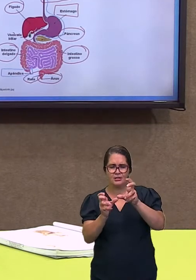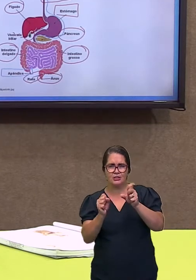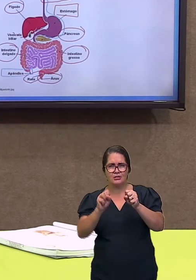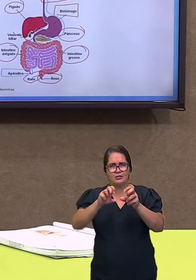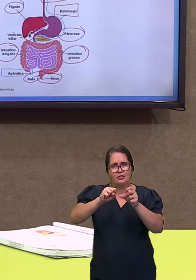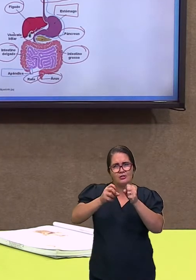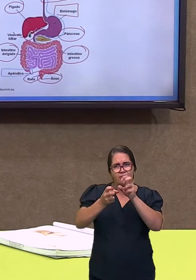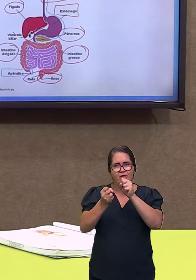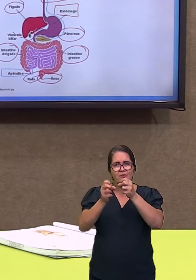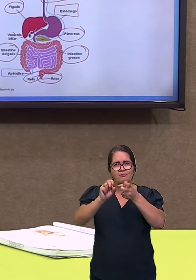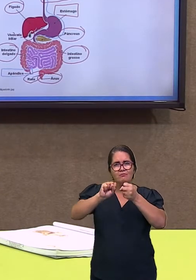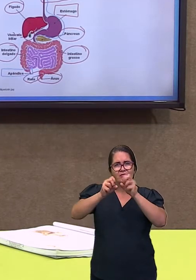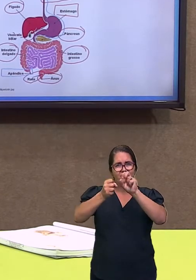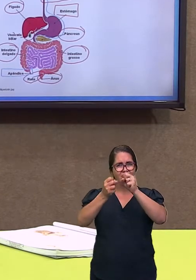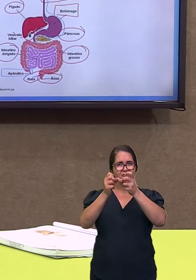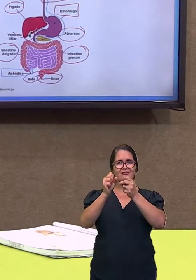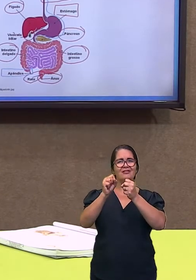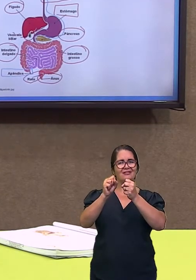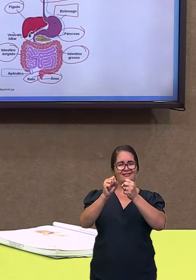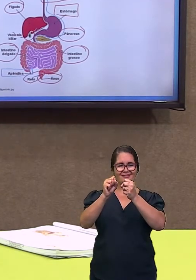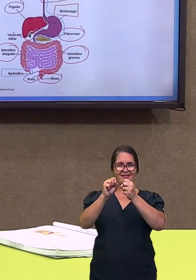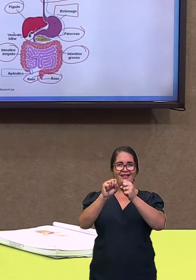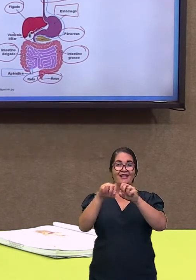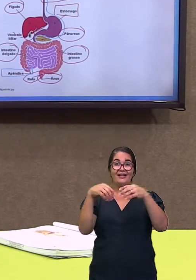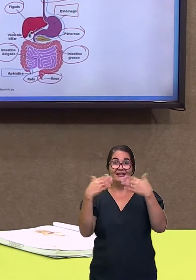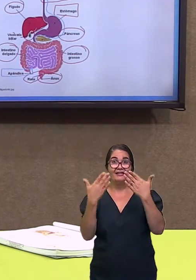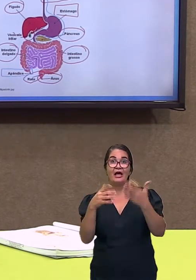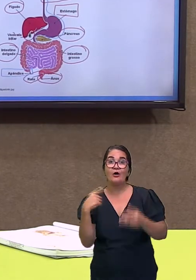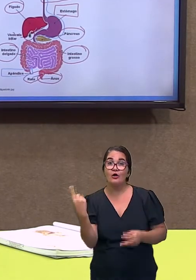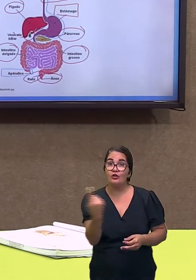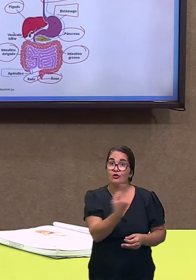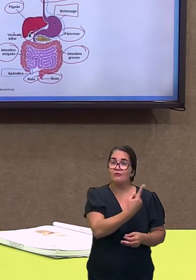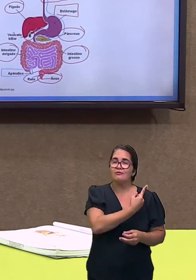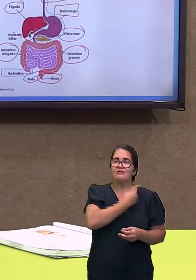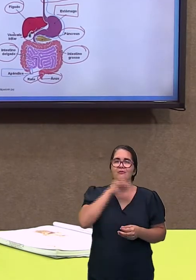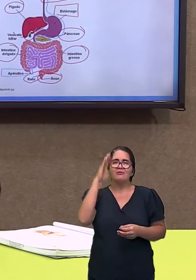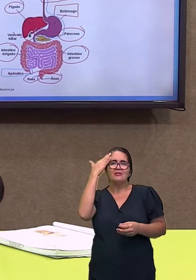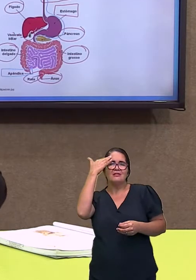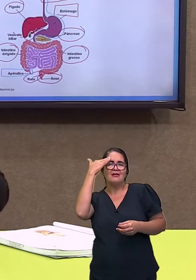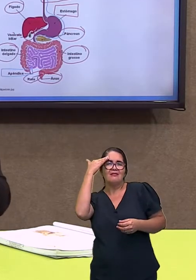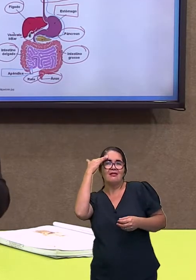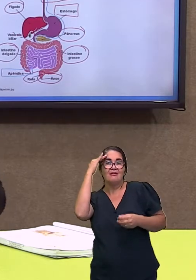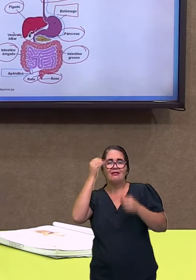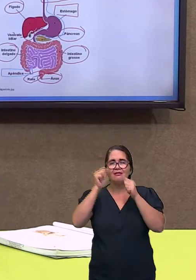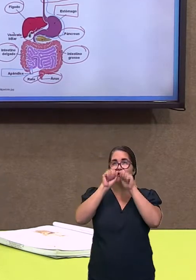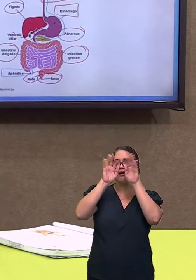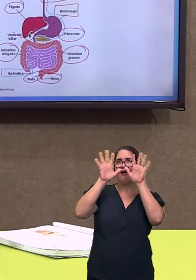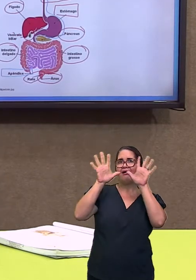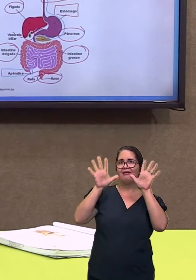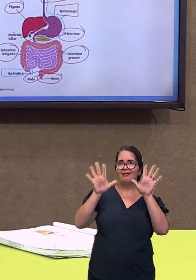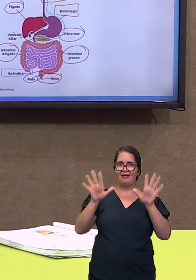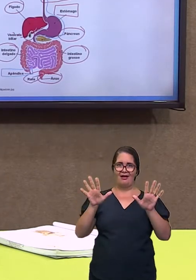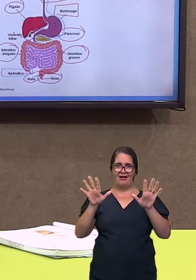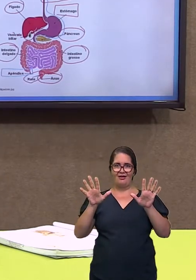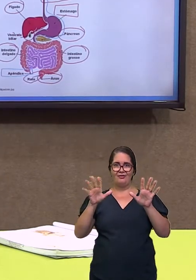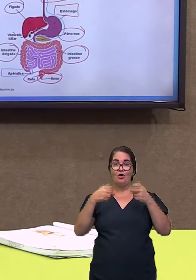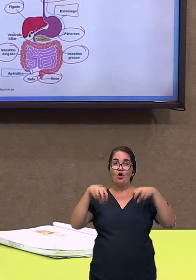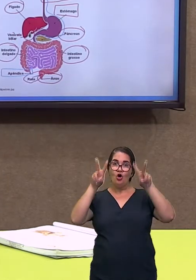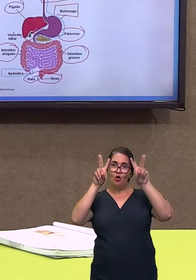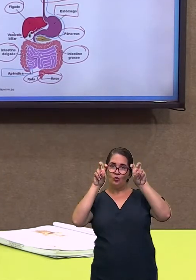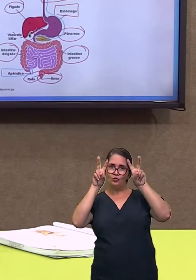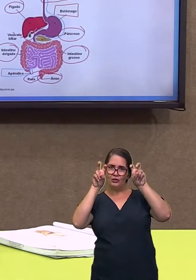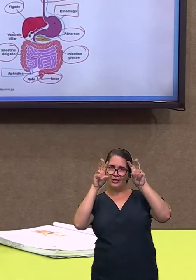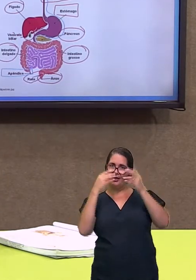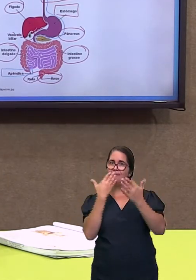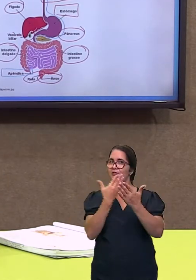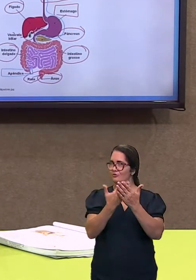gente acabou de estudar. Ah, professora, eu não tenho muito jeito. Ah, mas se a gente se